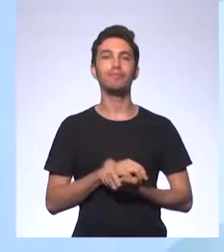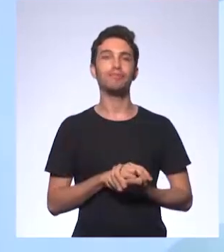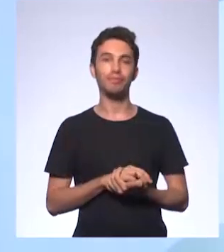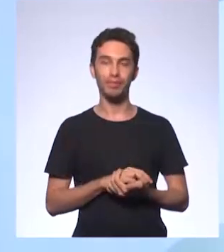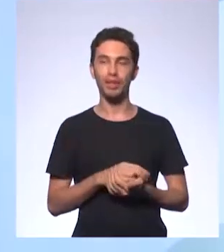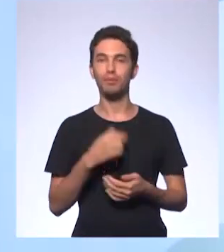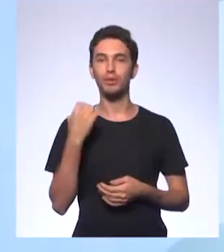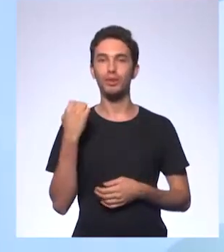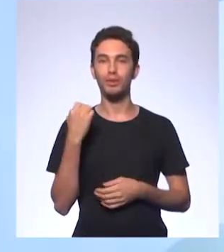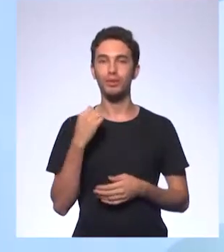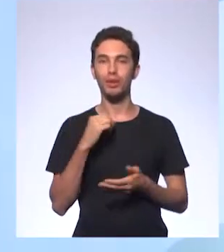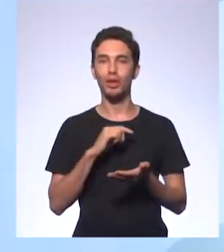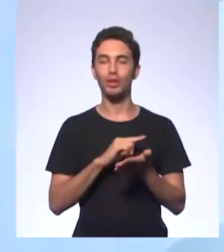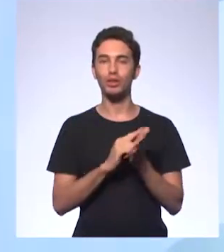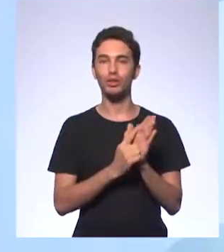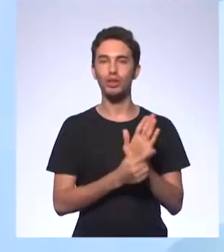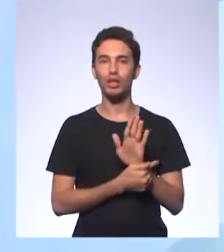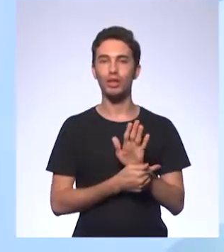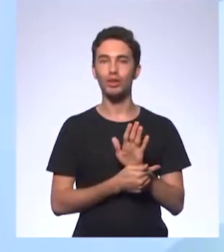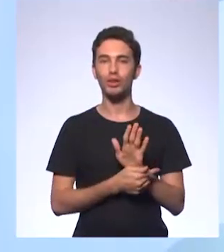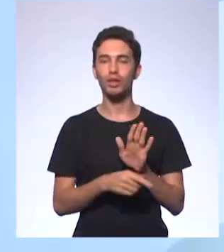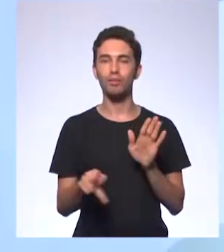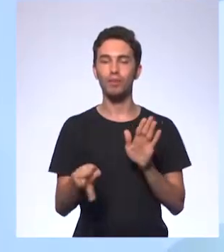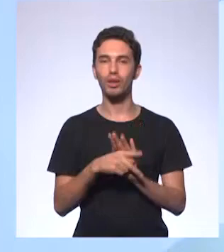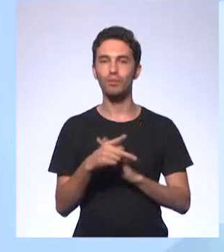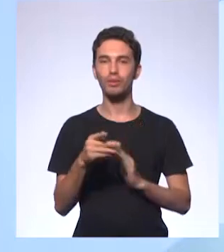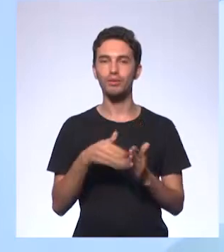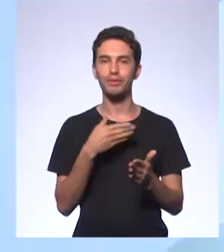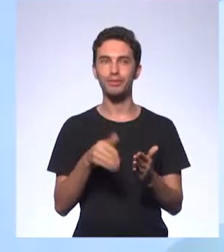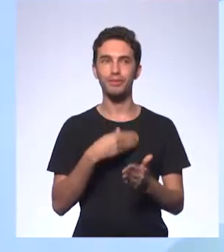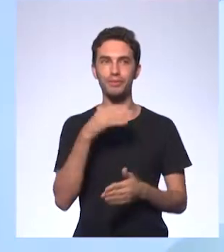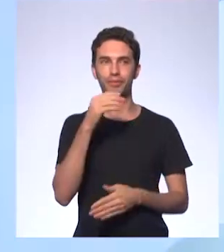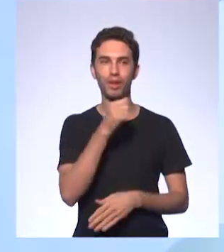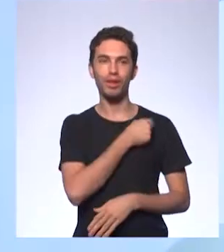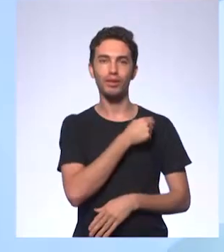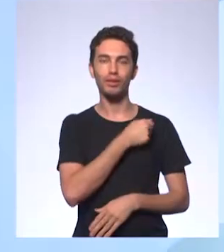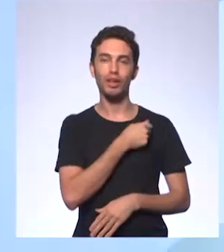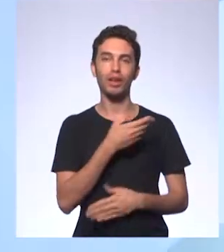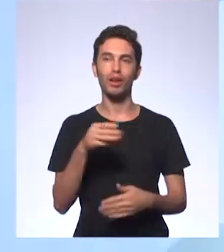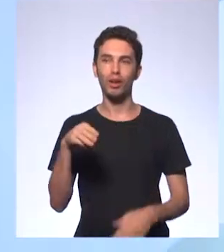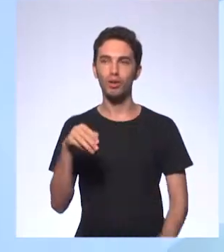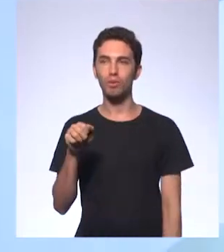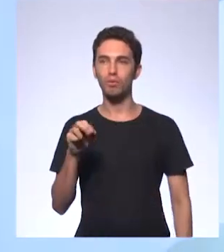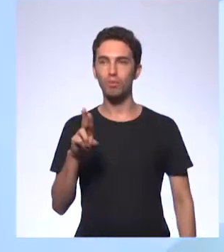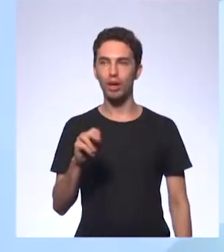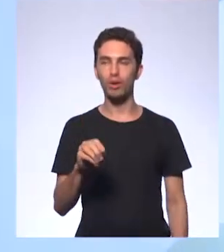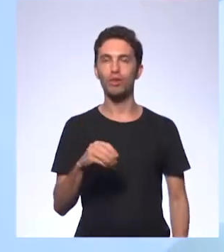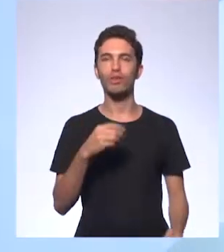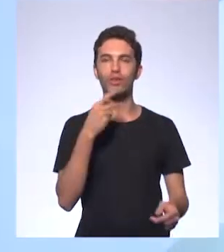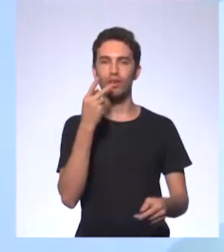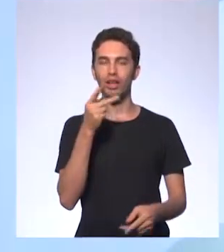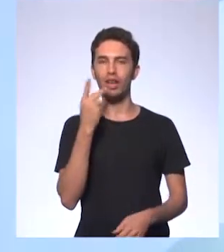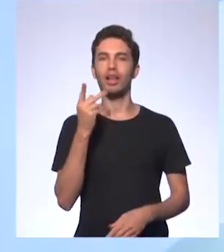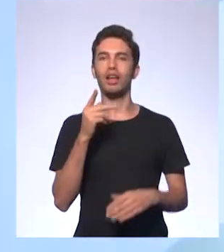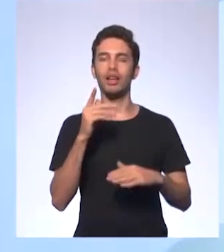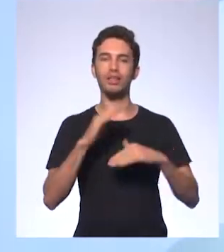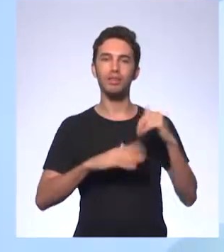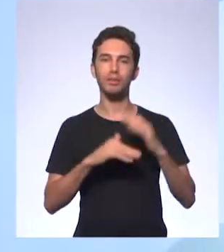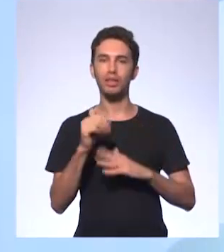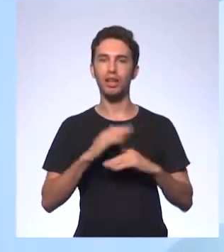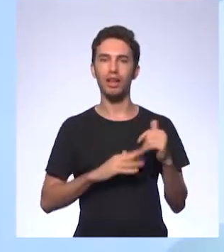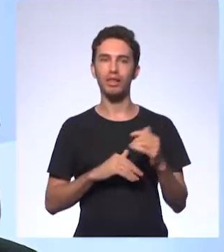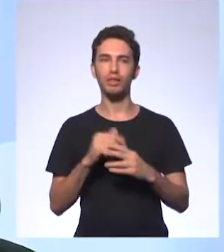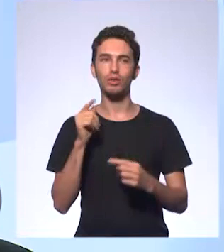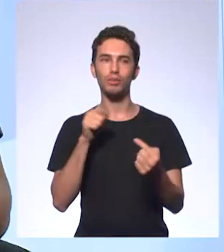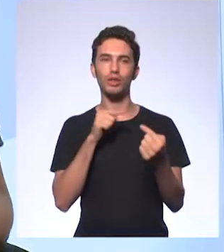vai trabalhar com esse gênero hoje que está no caderno do aluno. E o professor Mauro vai falar para a gente quais são as habilidades, o objetivo da aula de hoje. Vamos